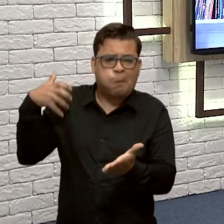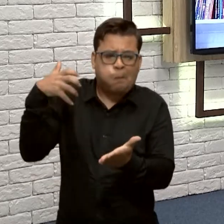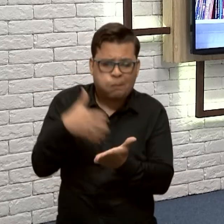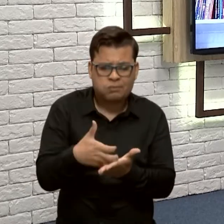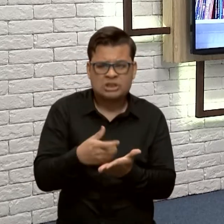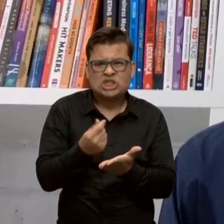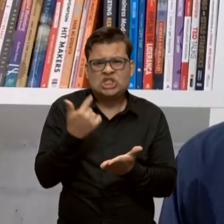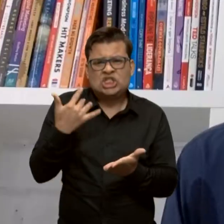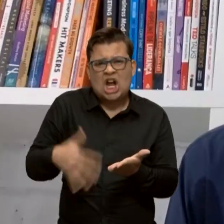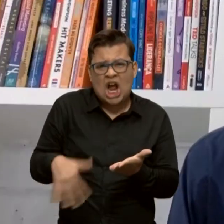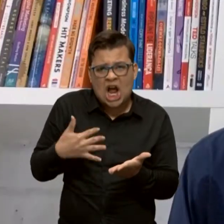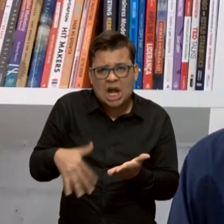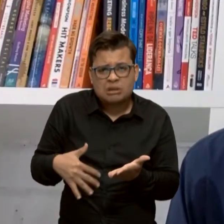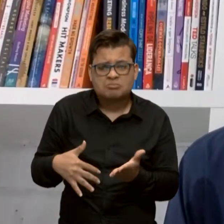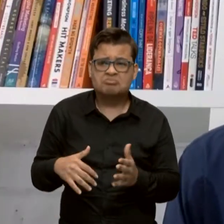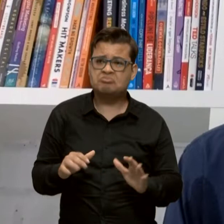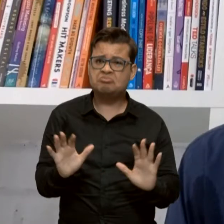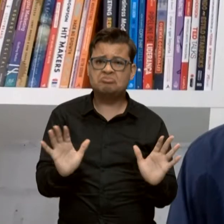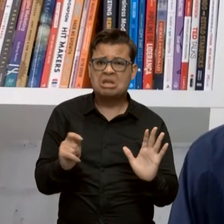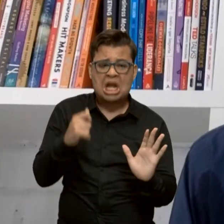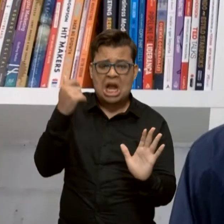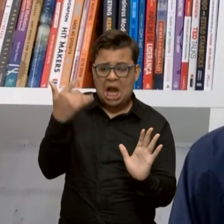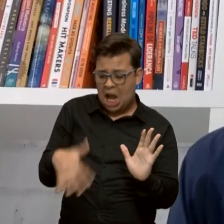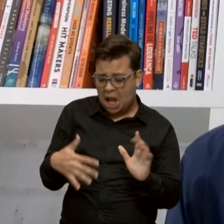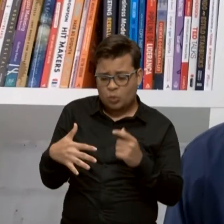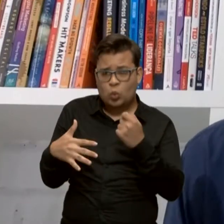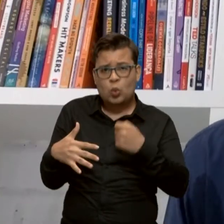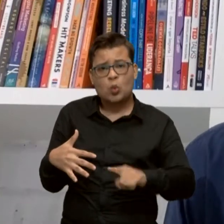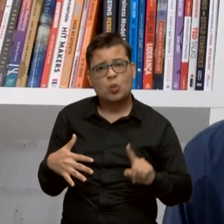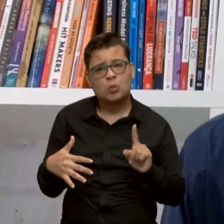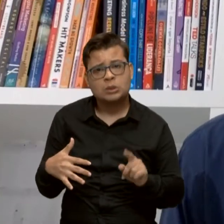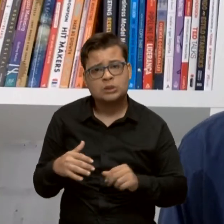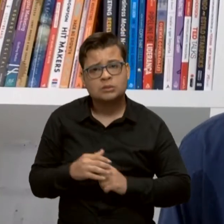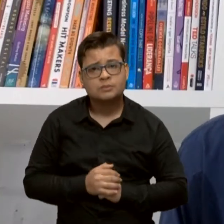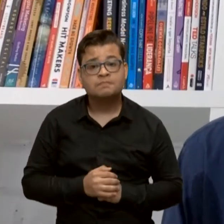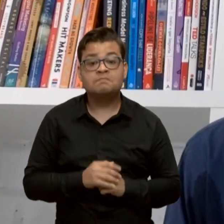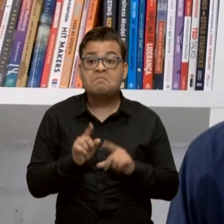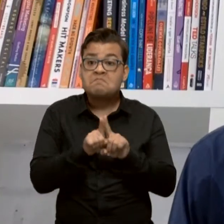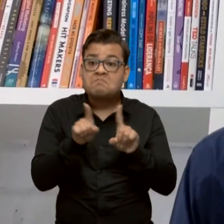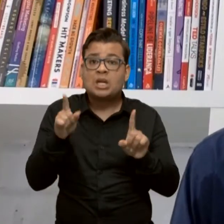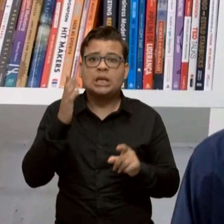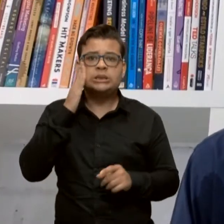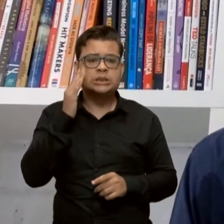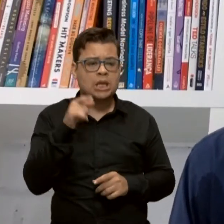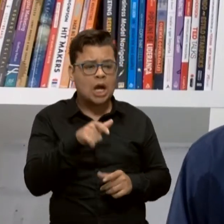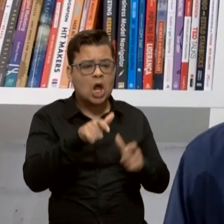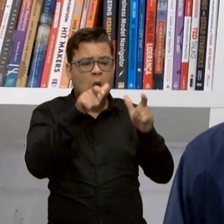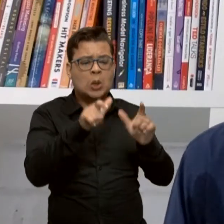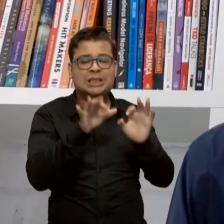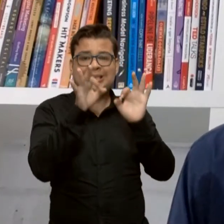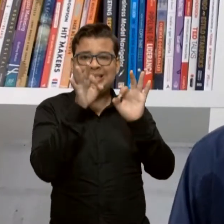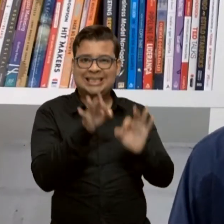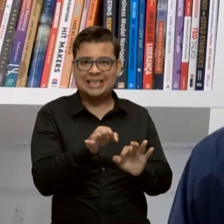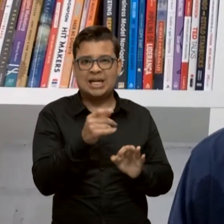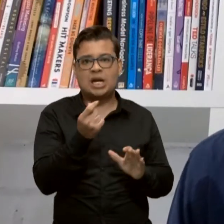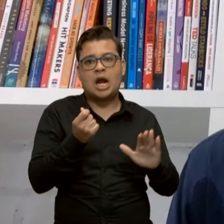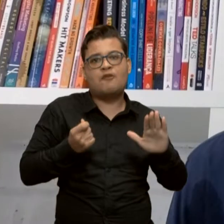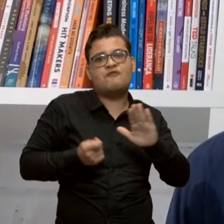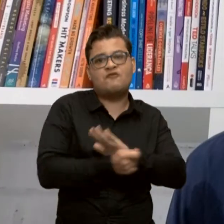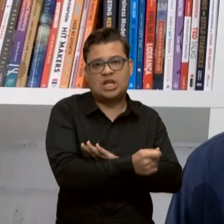precisa ser caro, a questão é que é preciso saber onde investir. E um erro